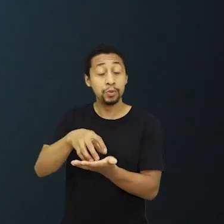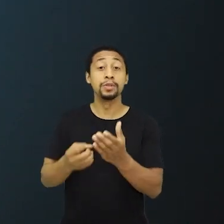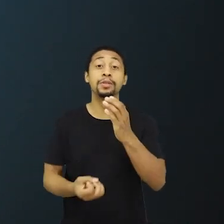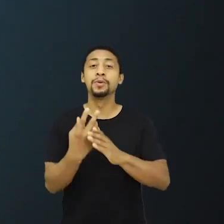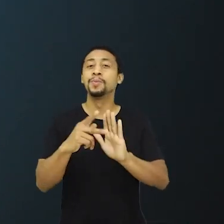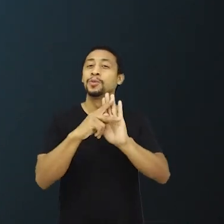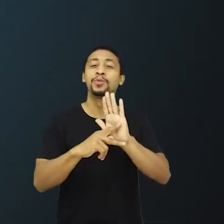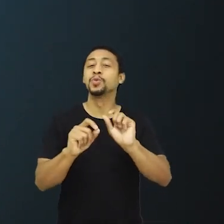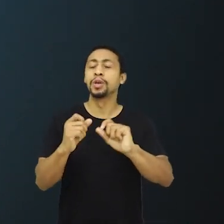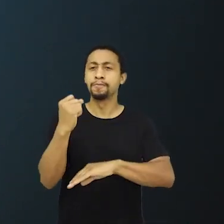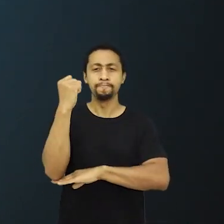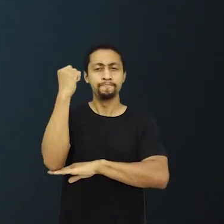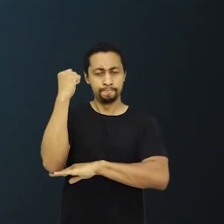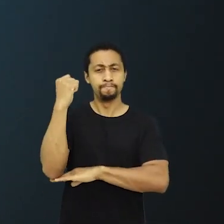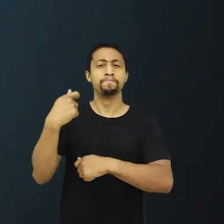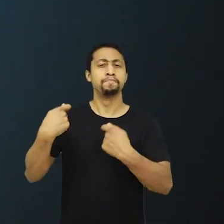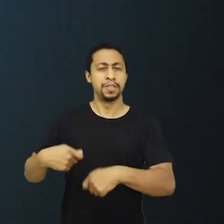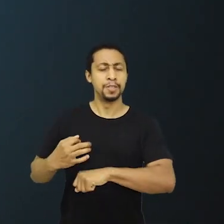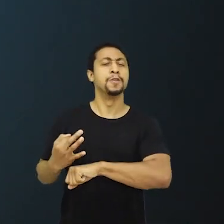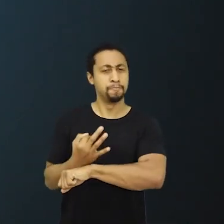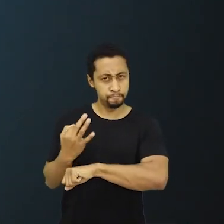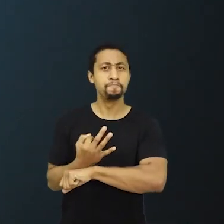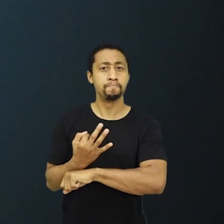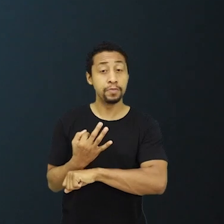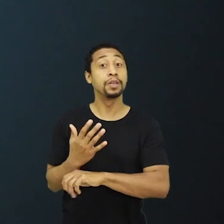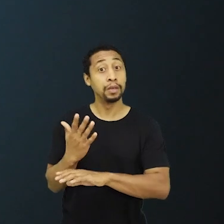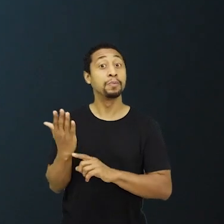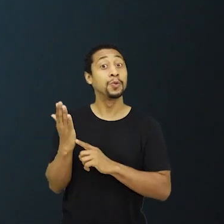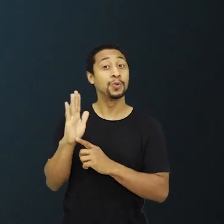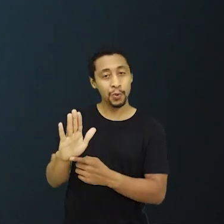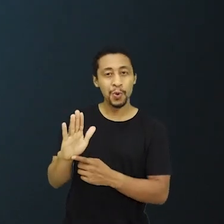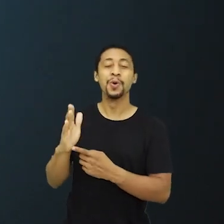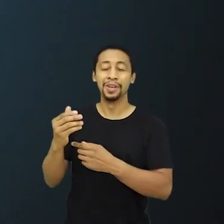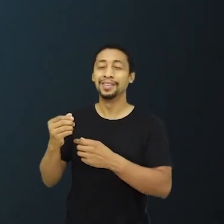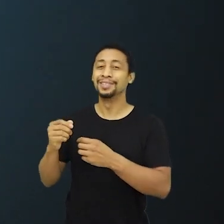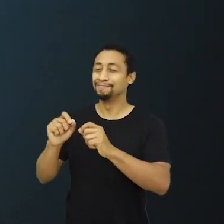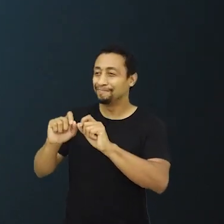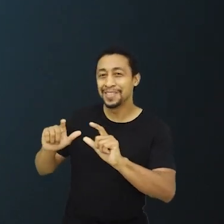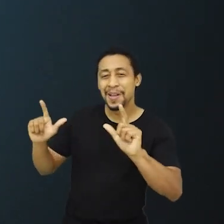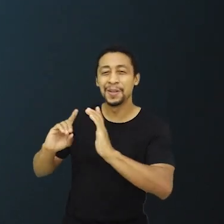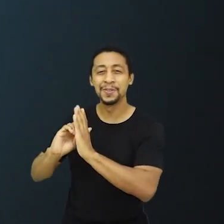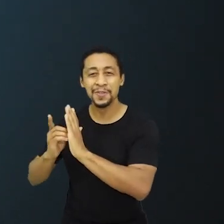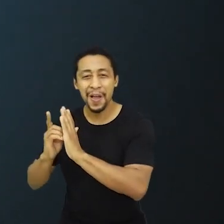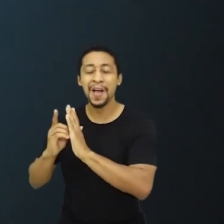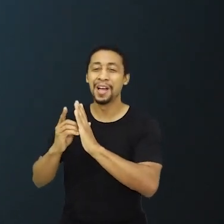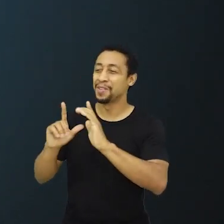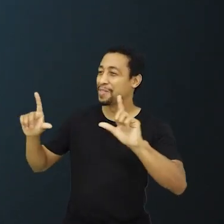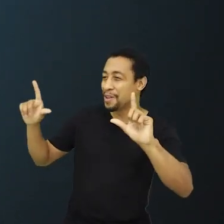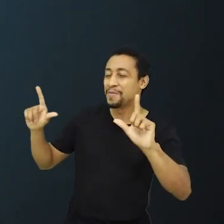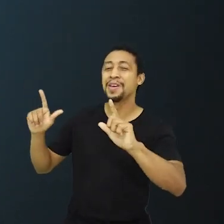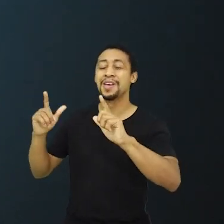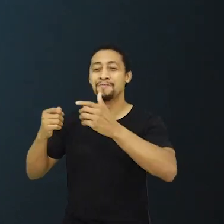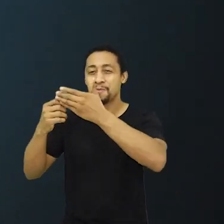chamado Resistir é Preciso. E o Instituto tinha digitalizado, feito uma série de TV, uma série de DVDs, o livro Capas